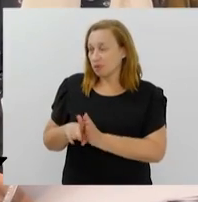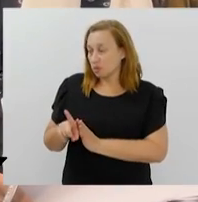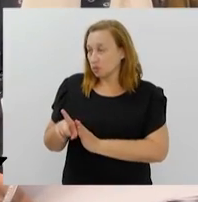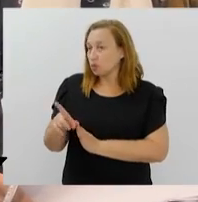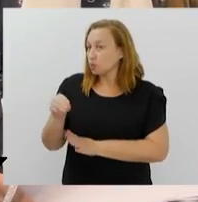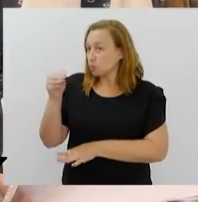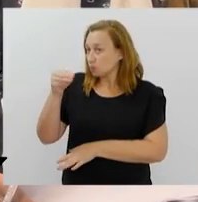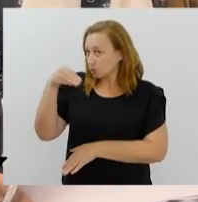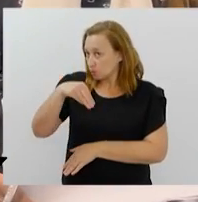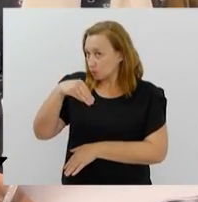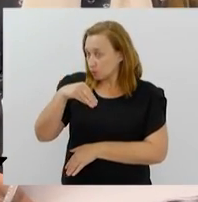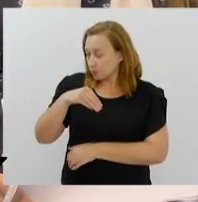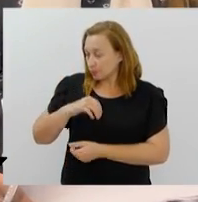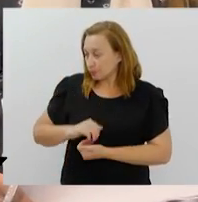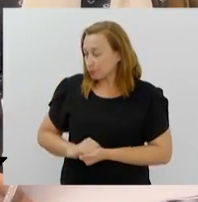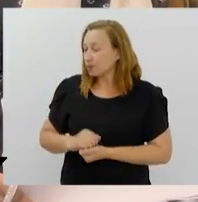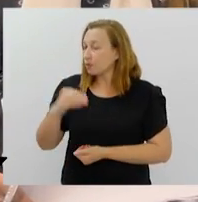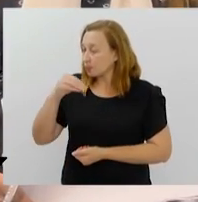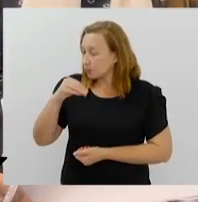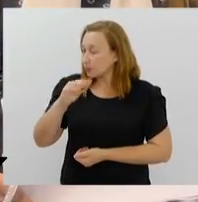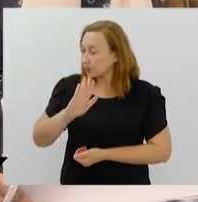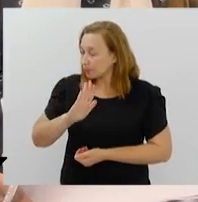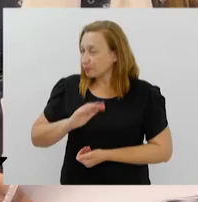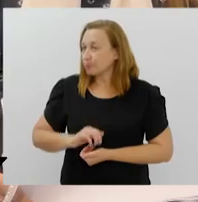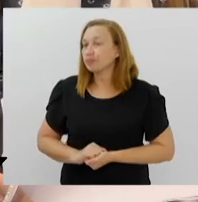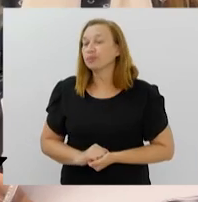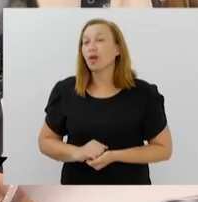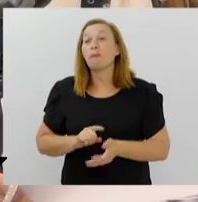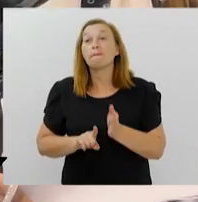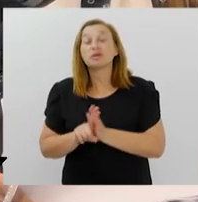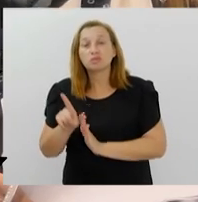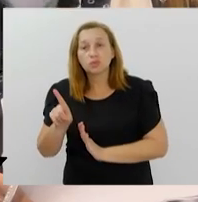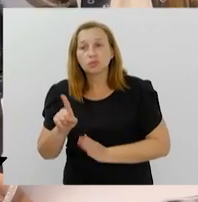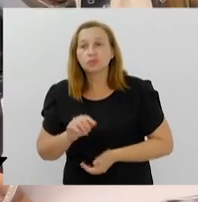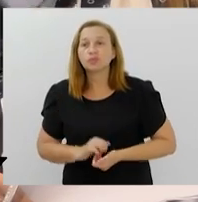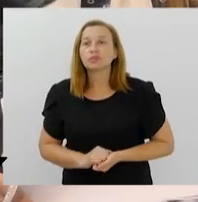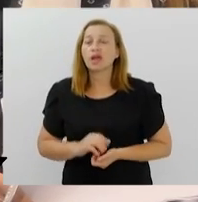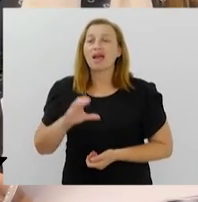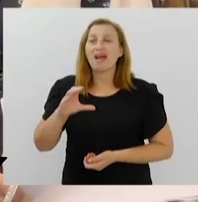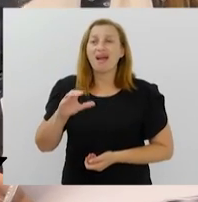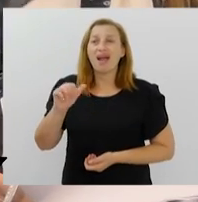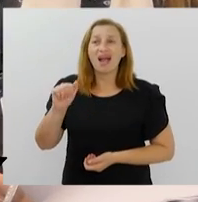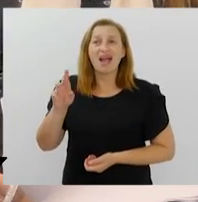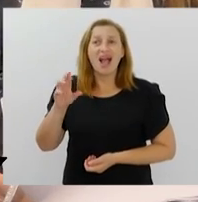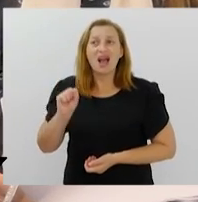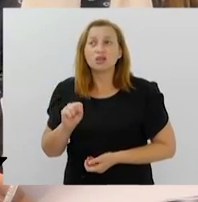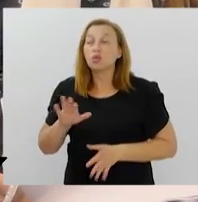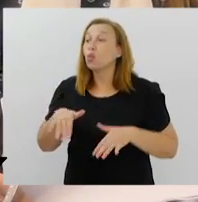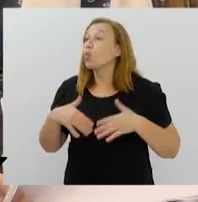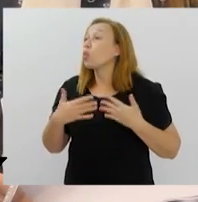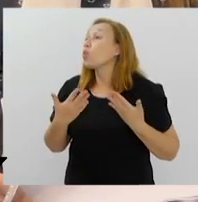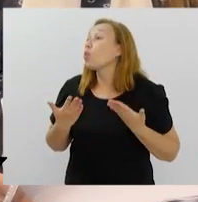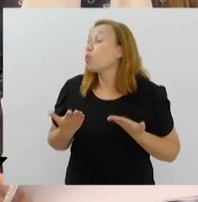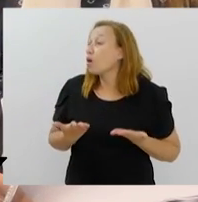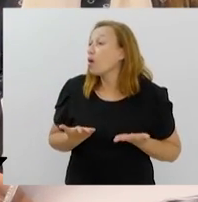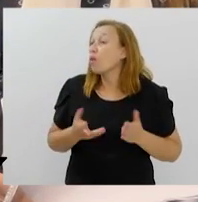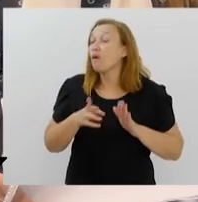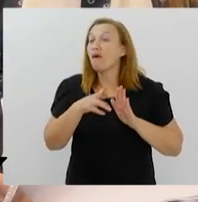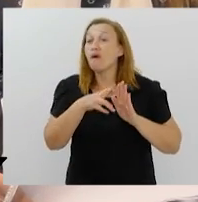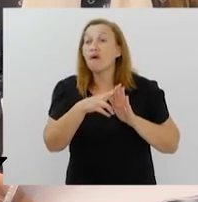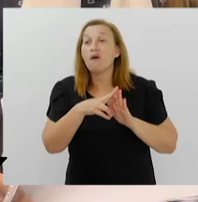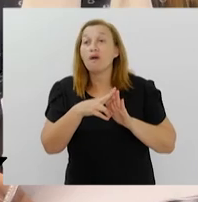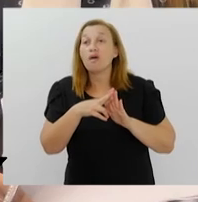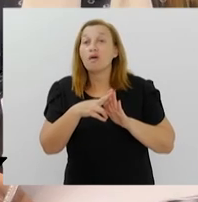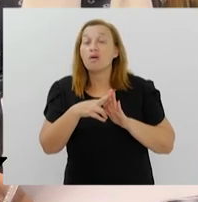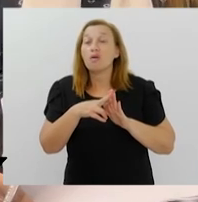só um minuto minuto minuto aí eu pergunto Carlos Qual medida jurídica pode